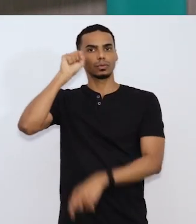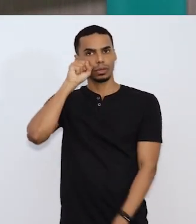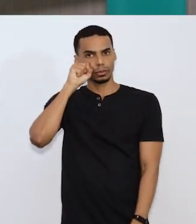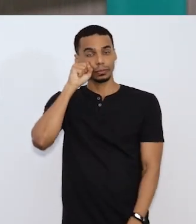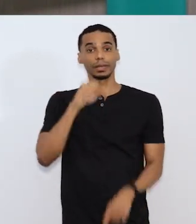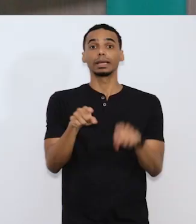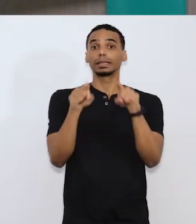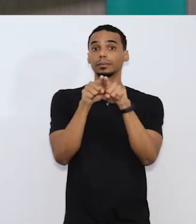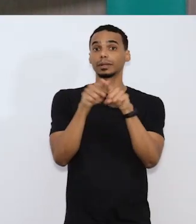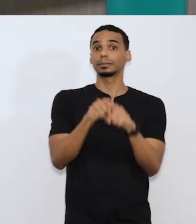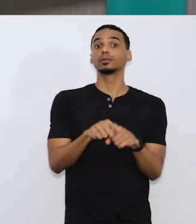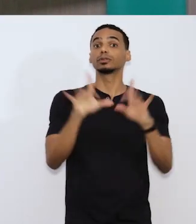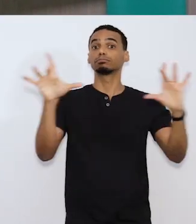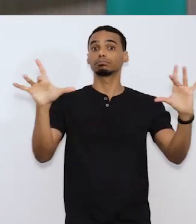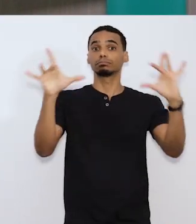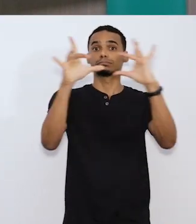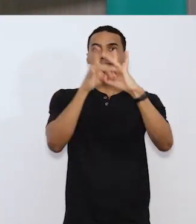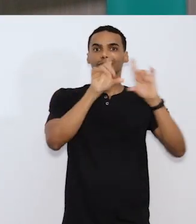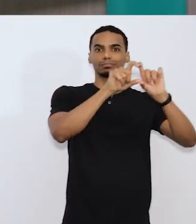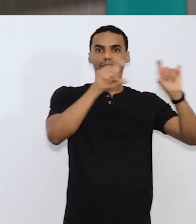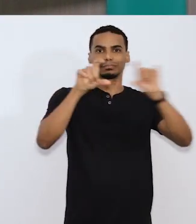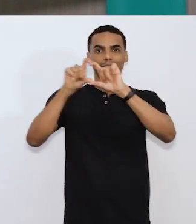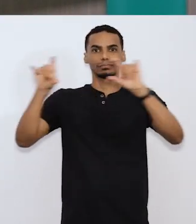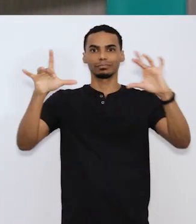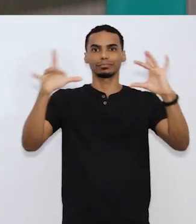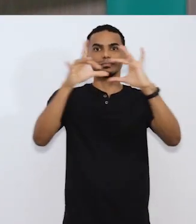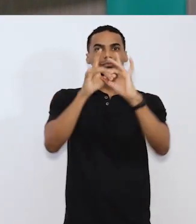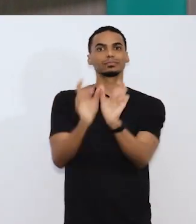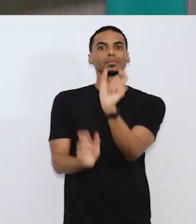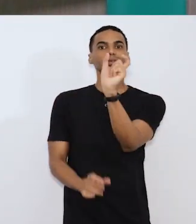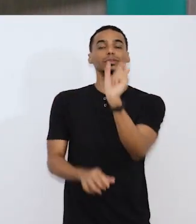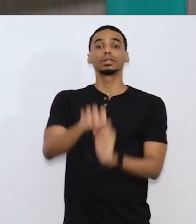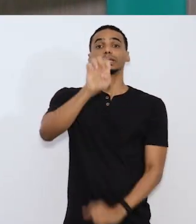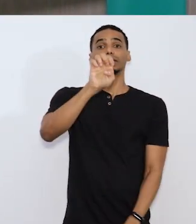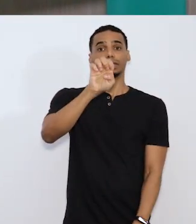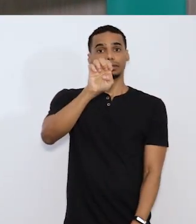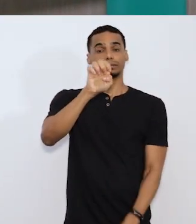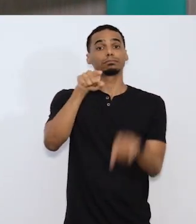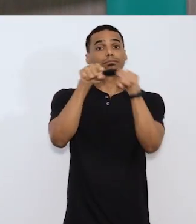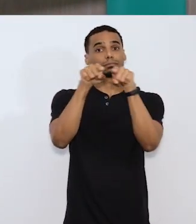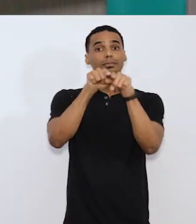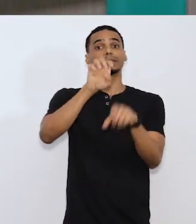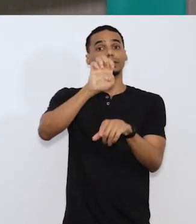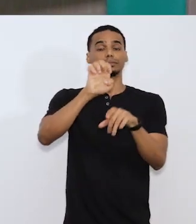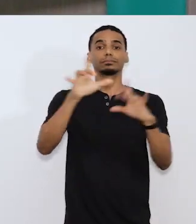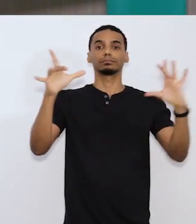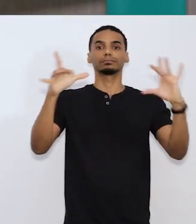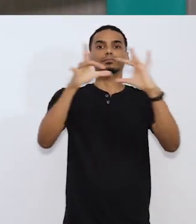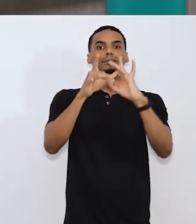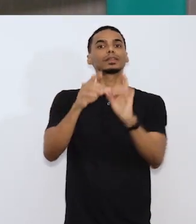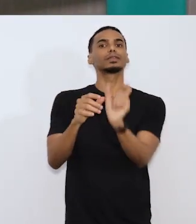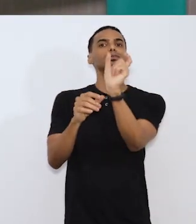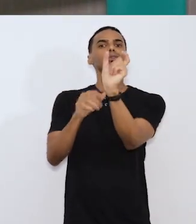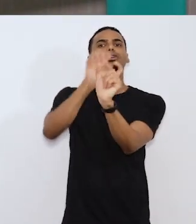eu tenho, ligando essas duas orações, essa palavrinha i. Então, o que é esse i